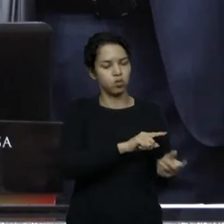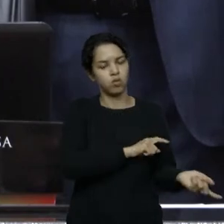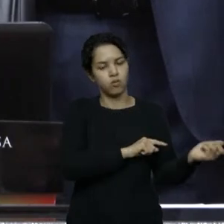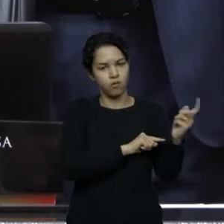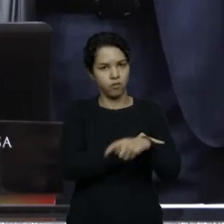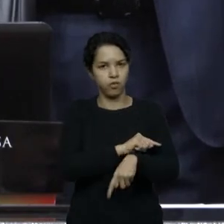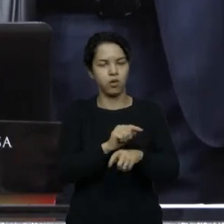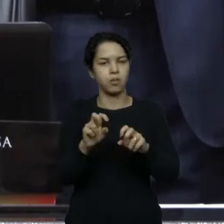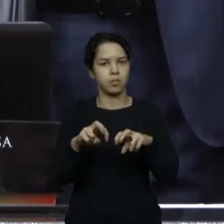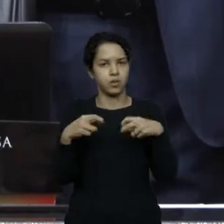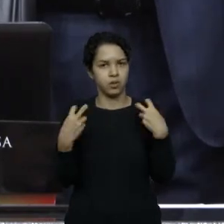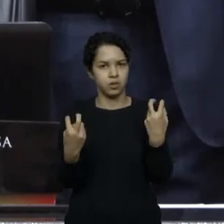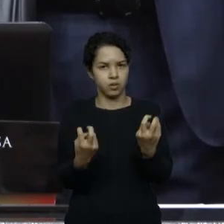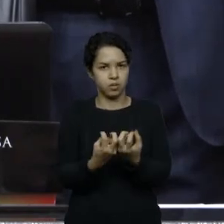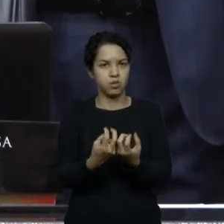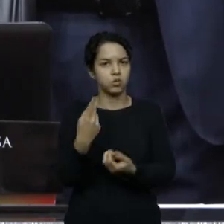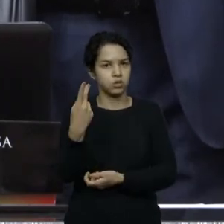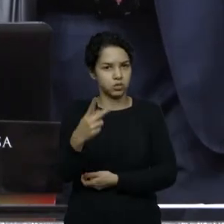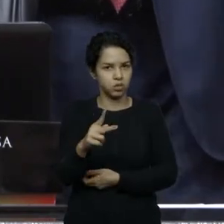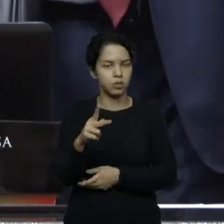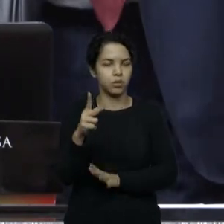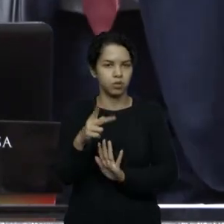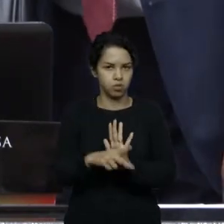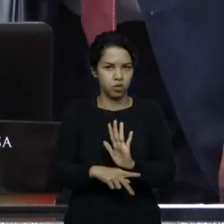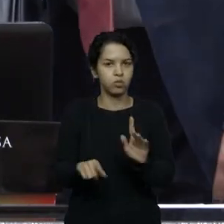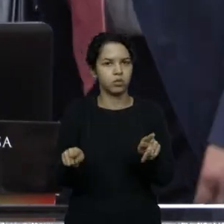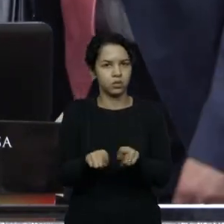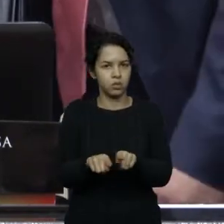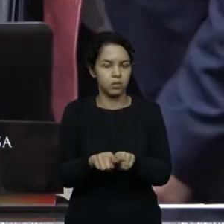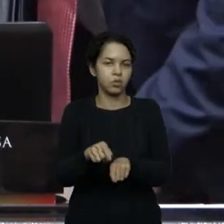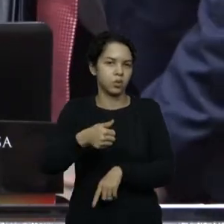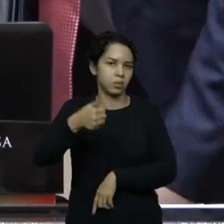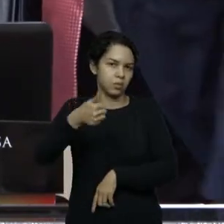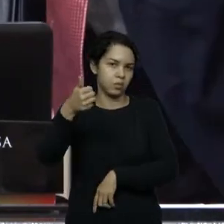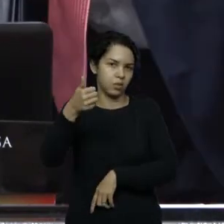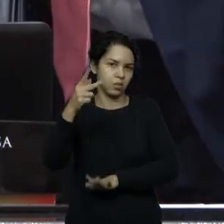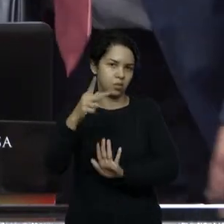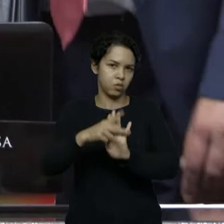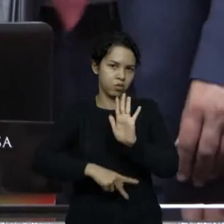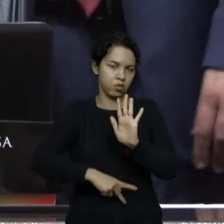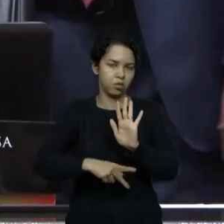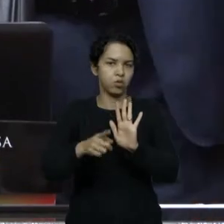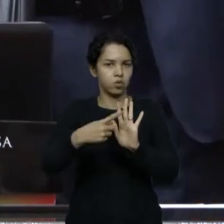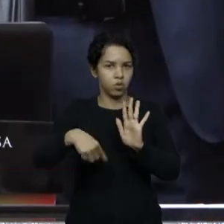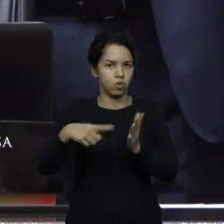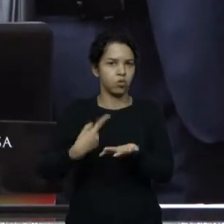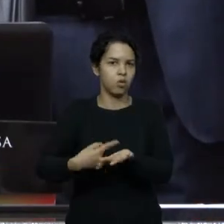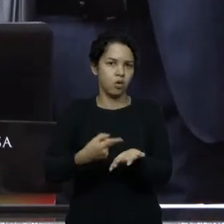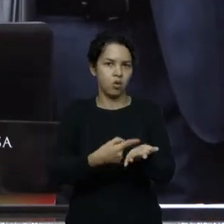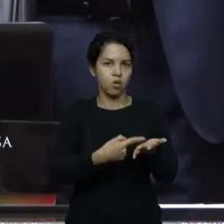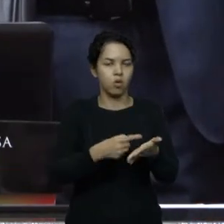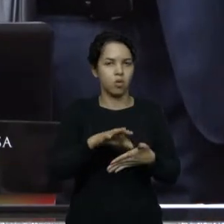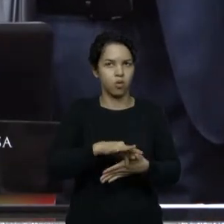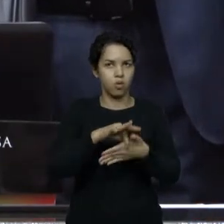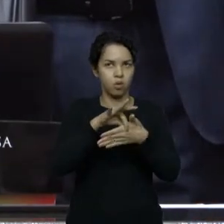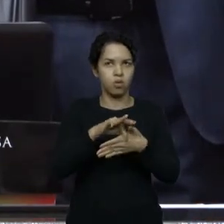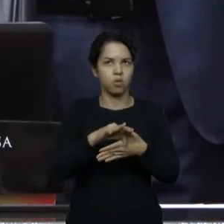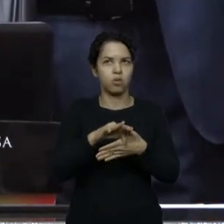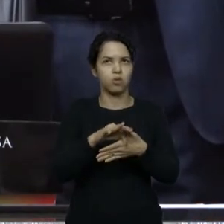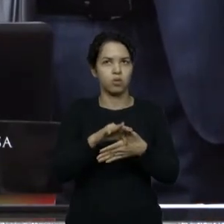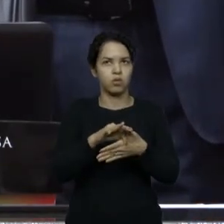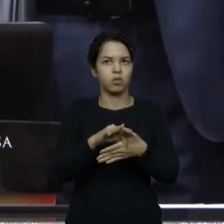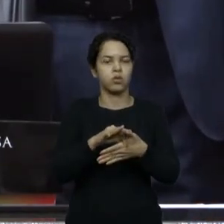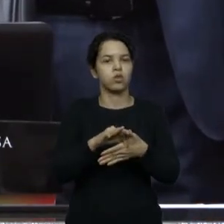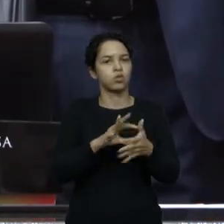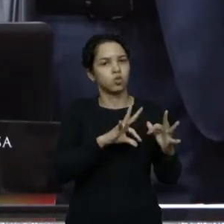plenário E esse seu projeto será um dos primeiros projetos Vamos fazer um acordo de líder para gente fazer tudo aquilo